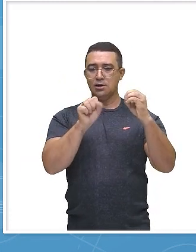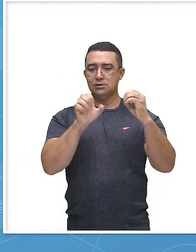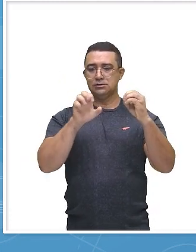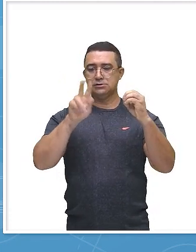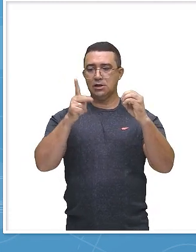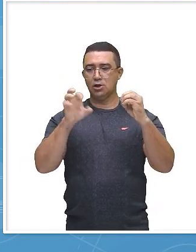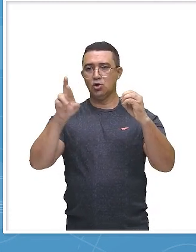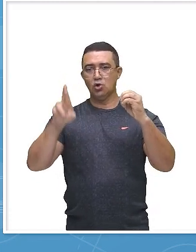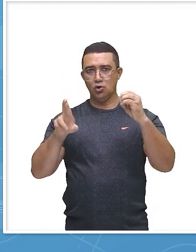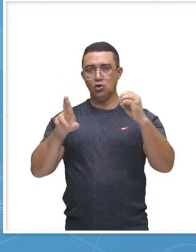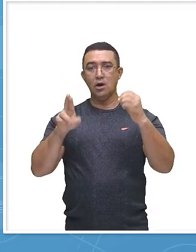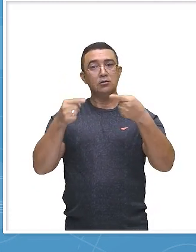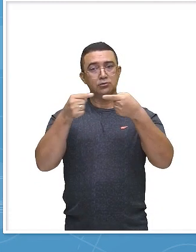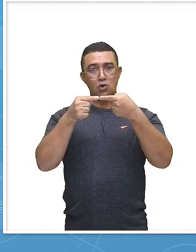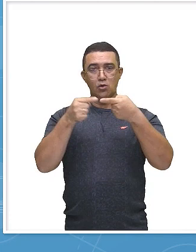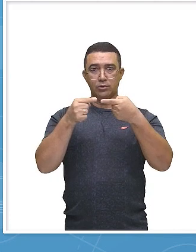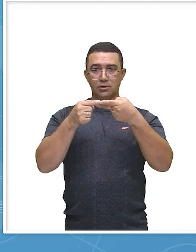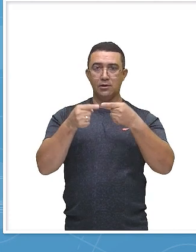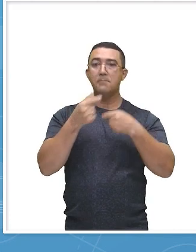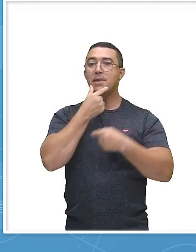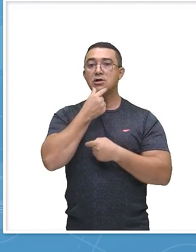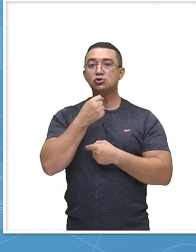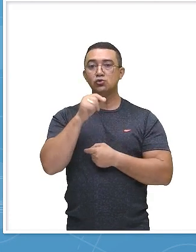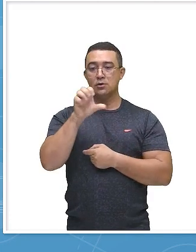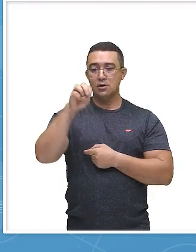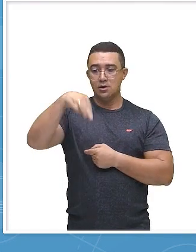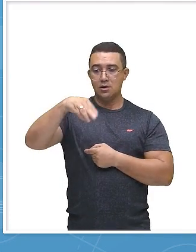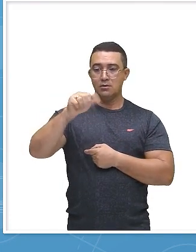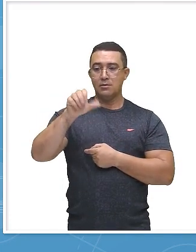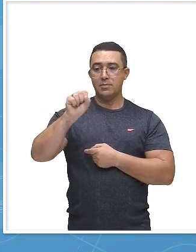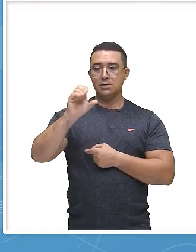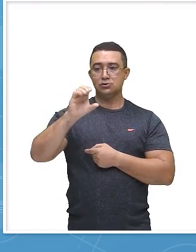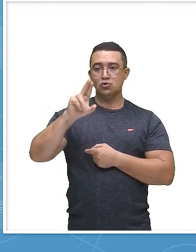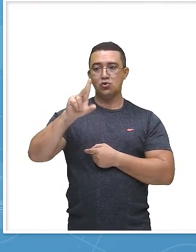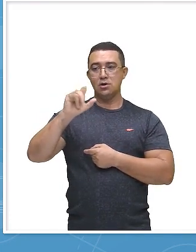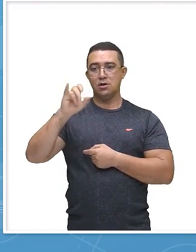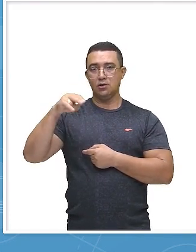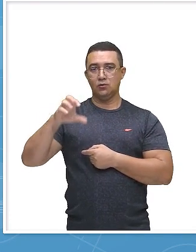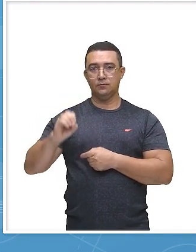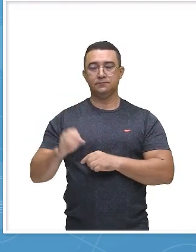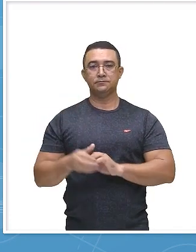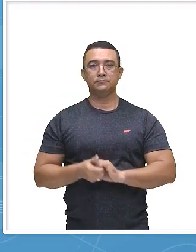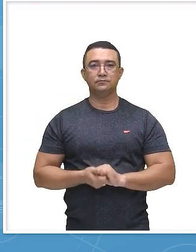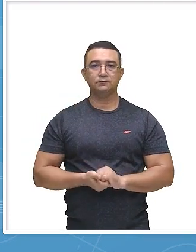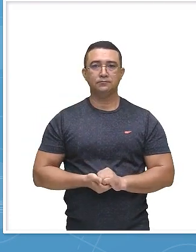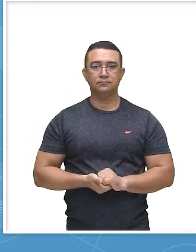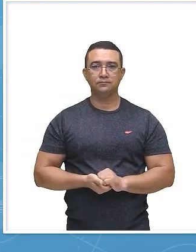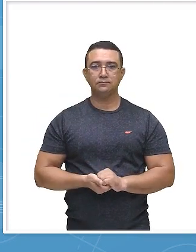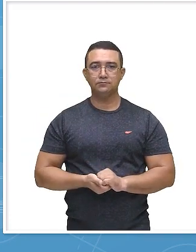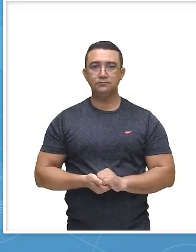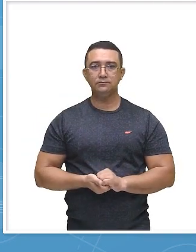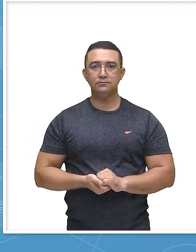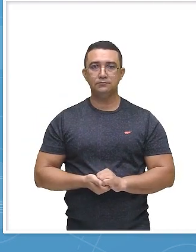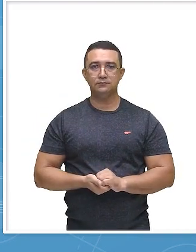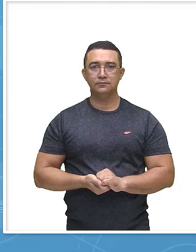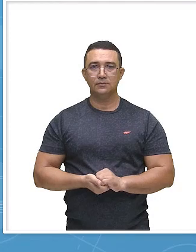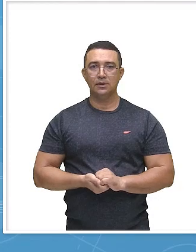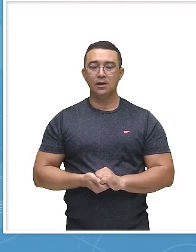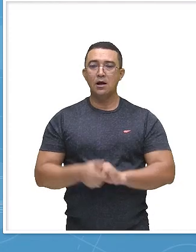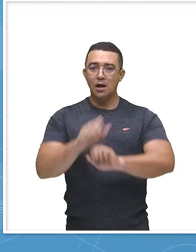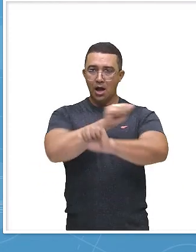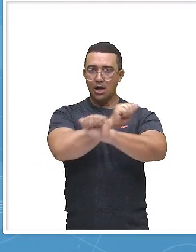artigo com outras classes de palavra além do substantivo. Seguindo, o artigo, ele tem